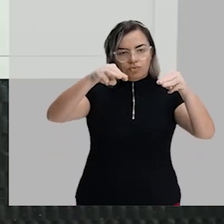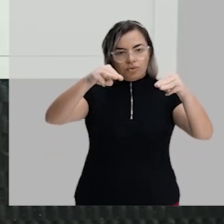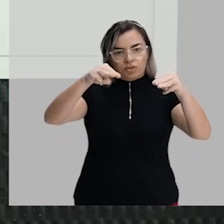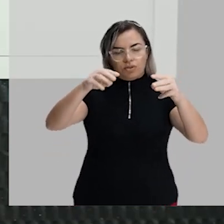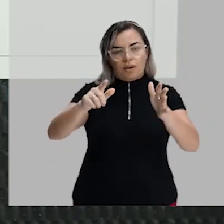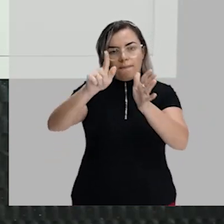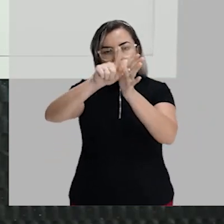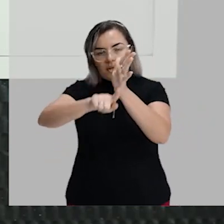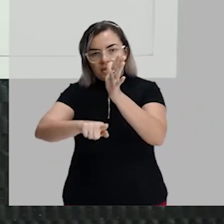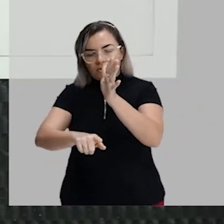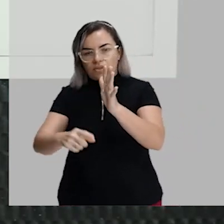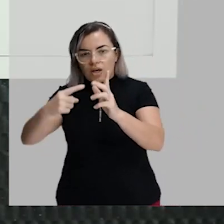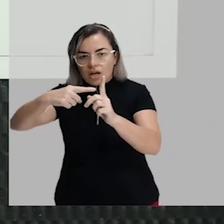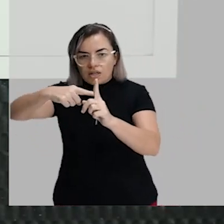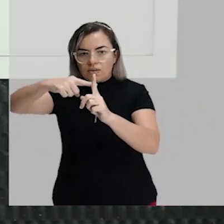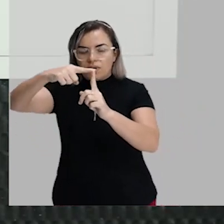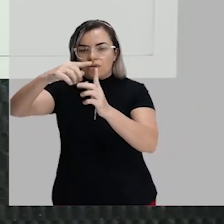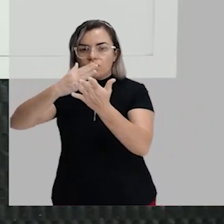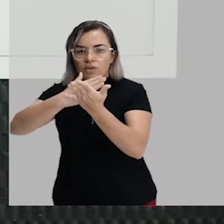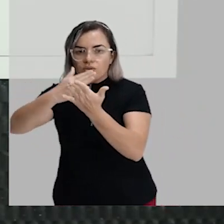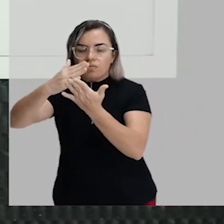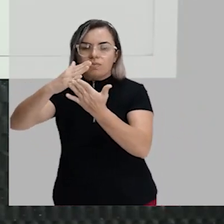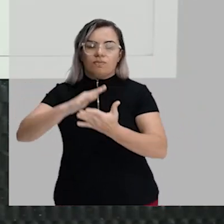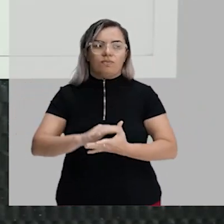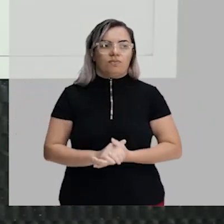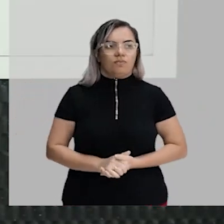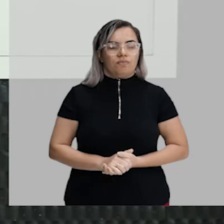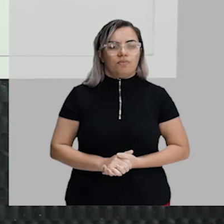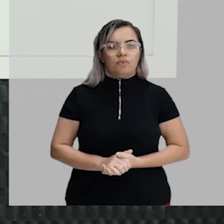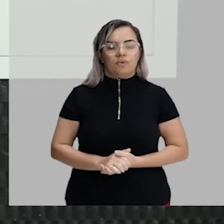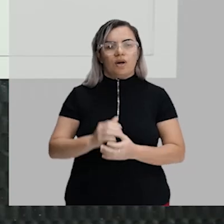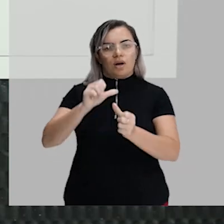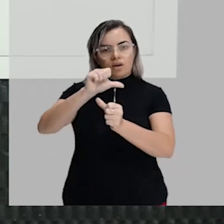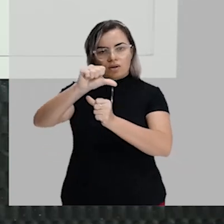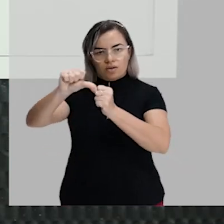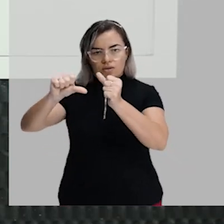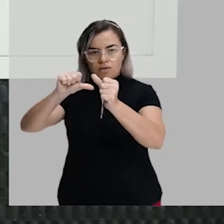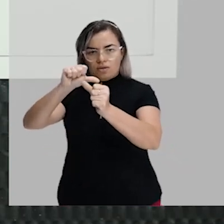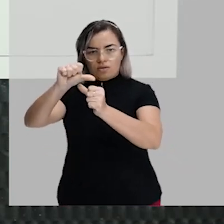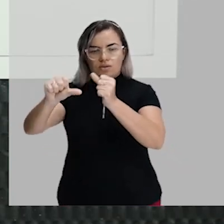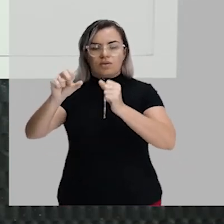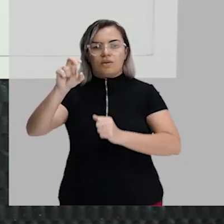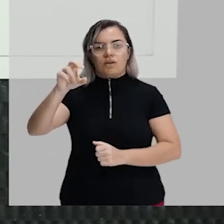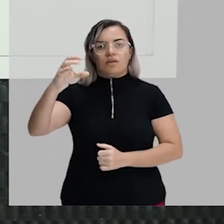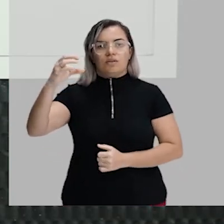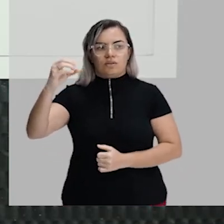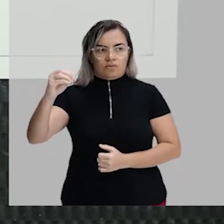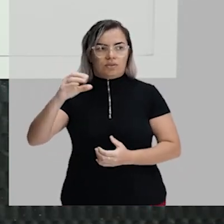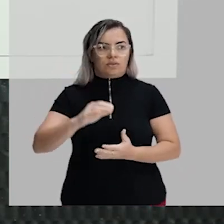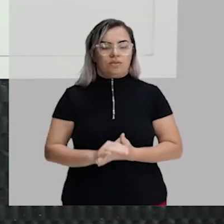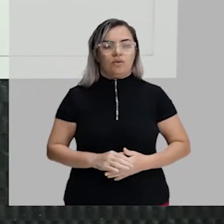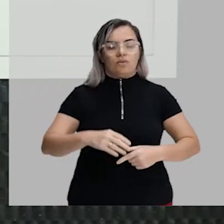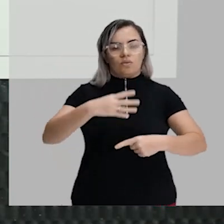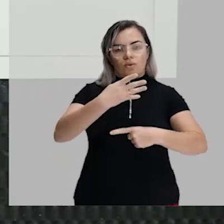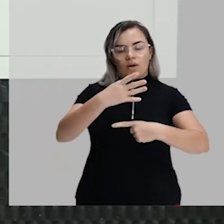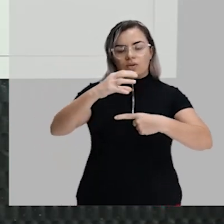variação. Então, a variação é de 50. Pronto.